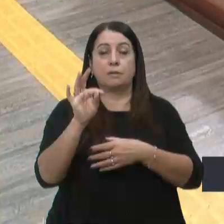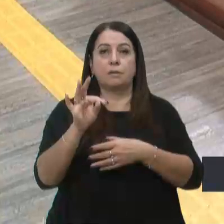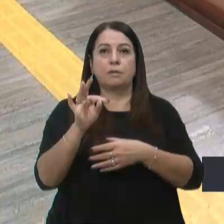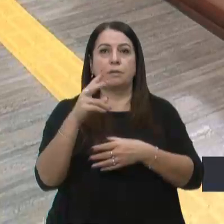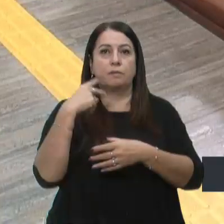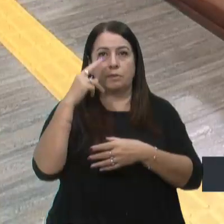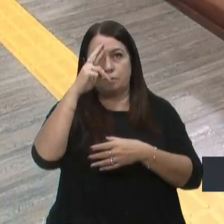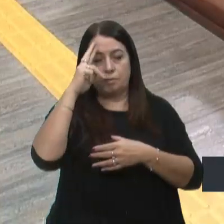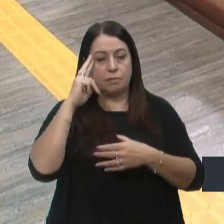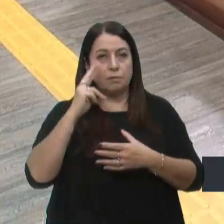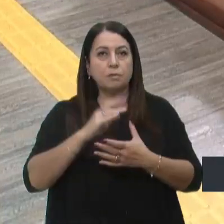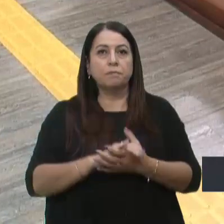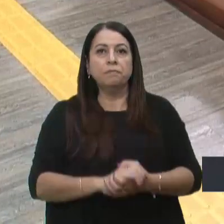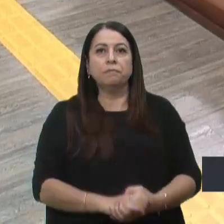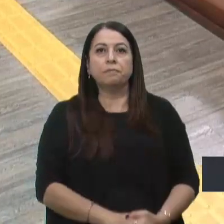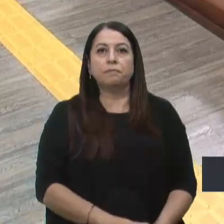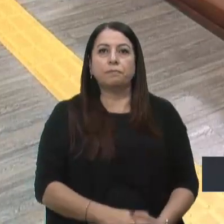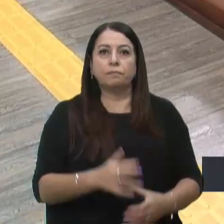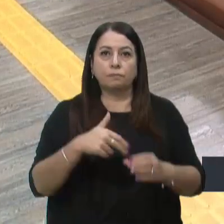Rafael Bueno